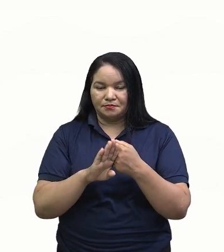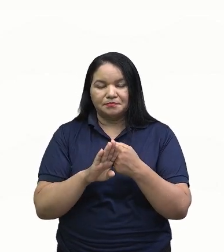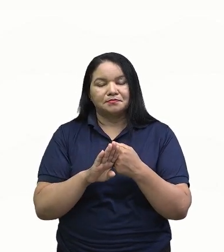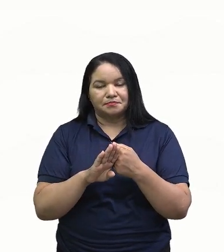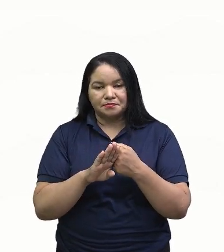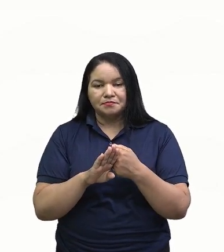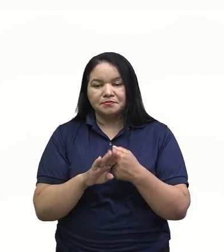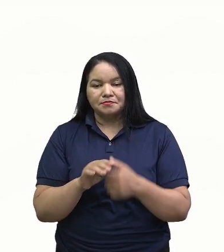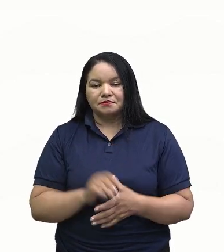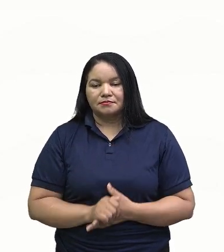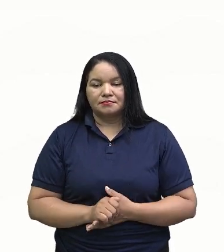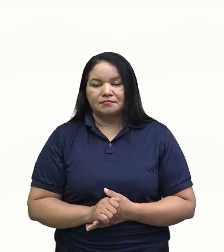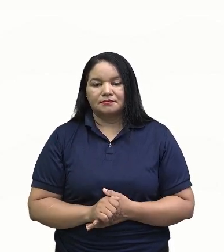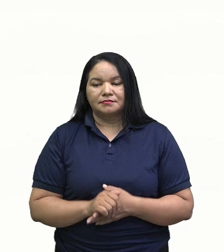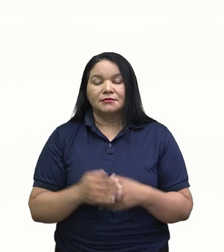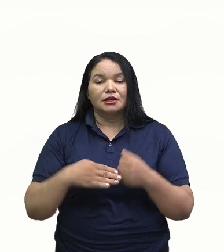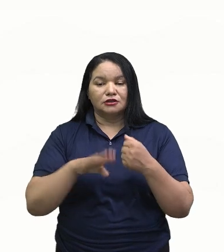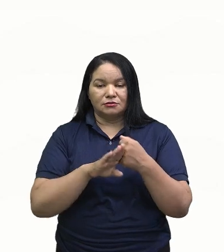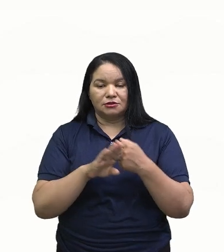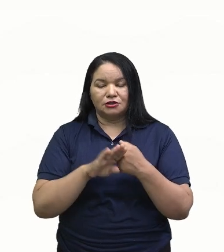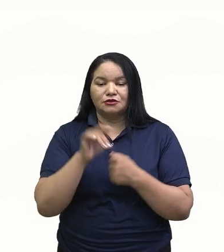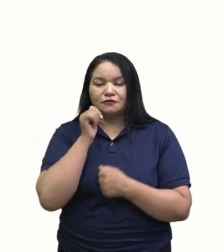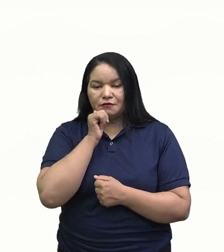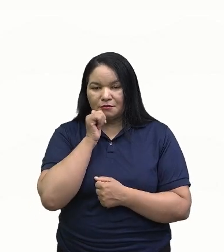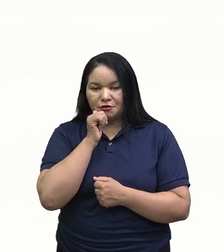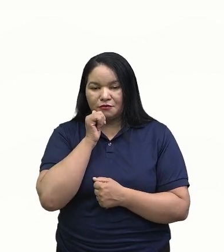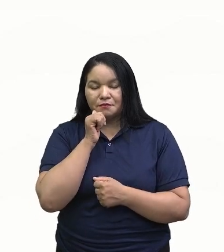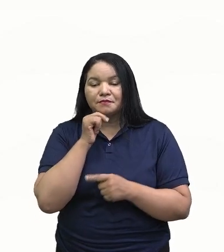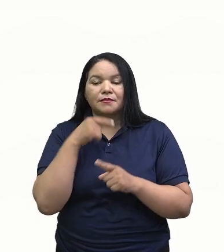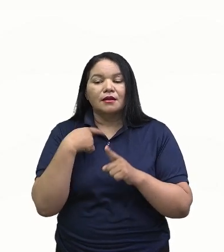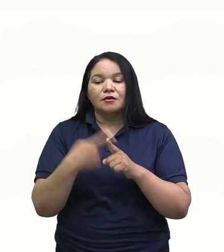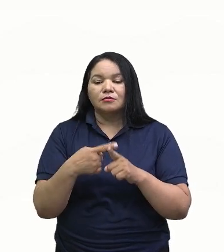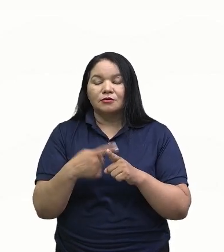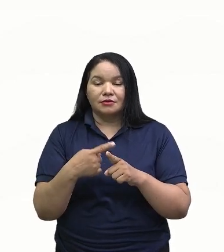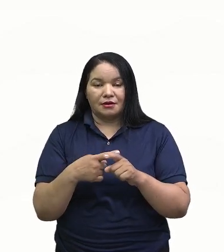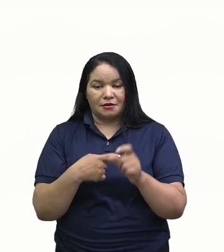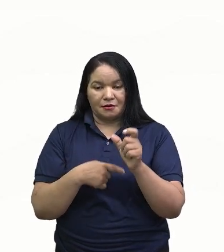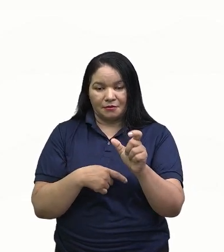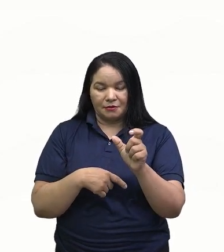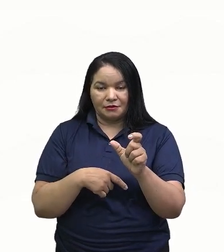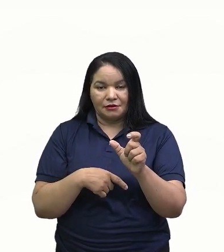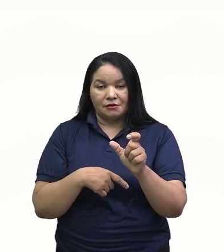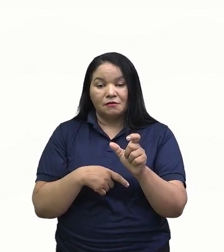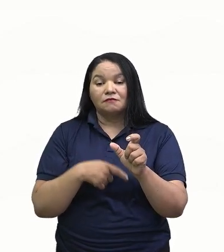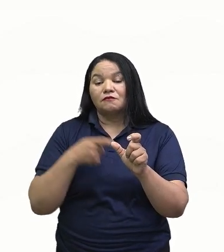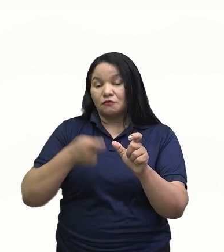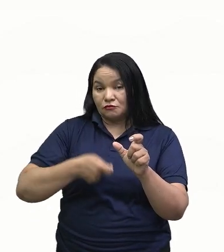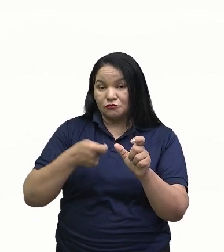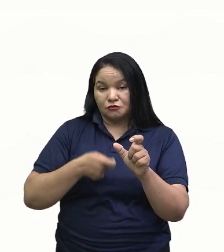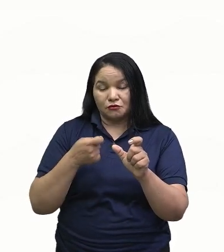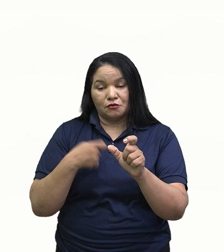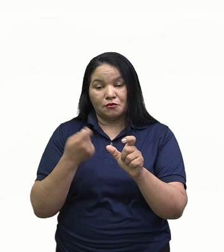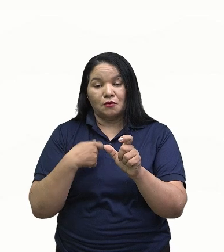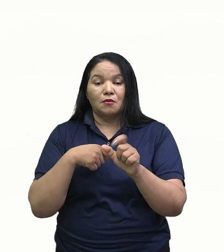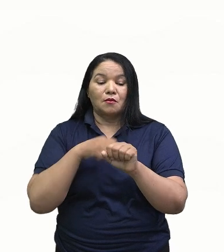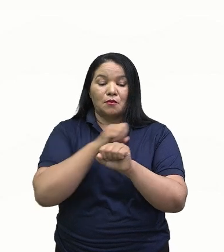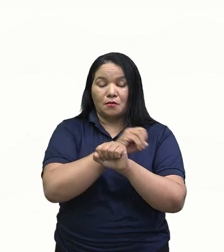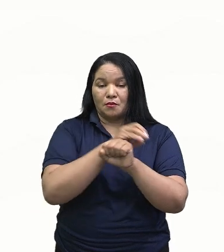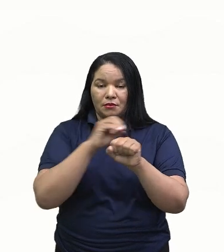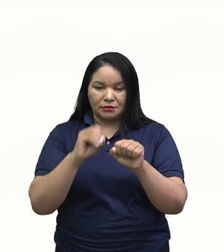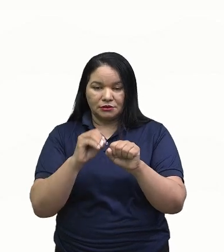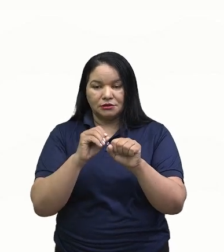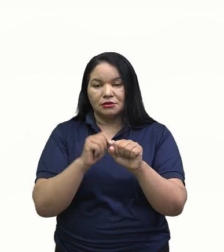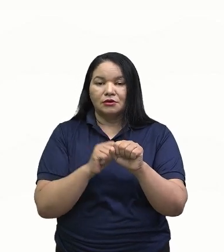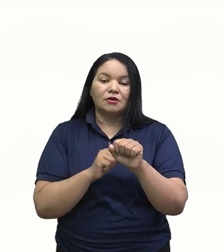Geralmente vai ser um substantivo feminino, porque é essa palavra que vai exigir um artigo a,